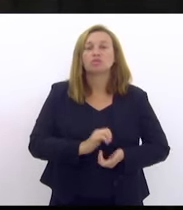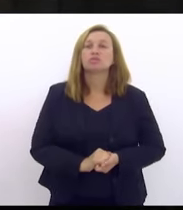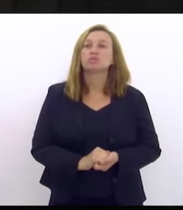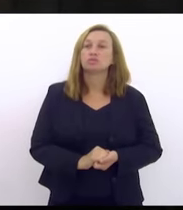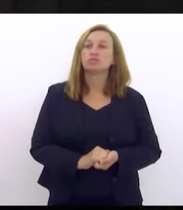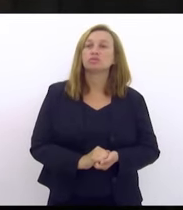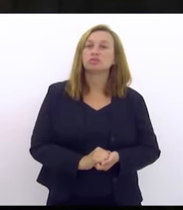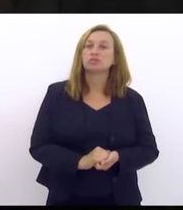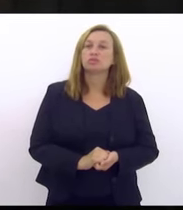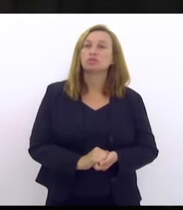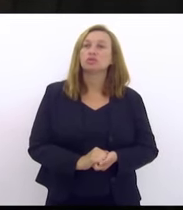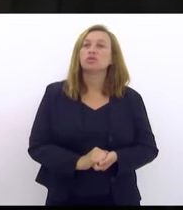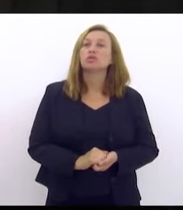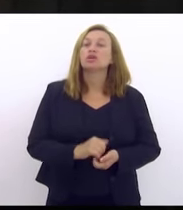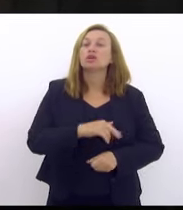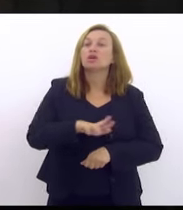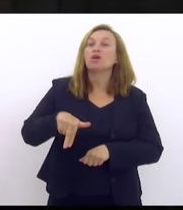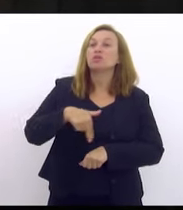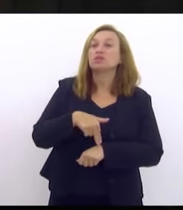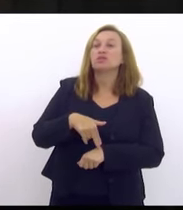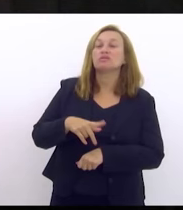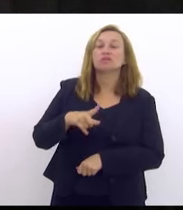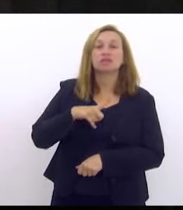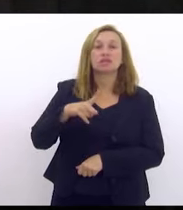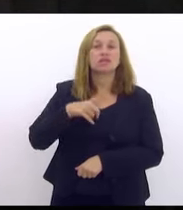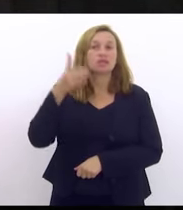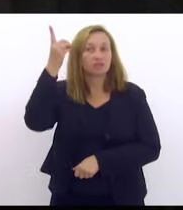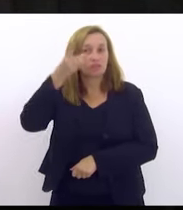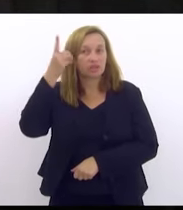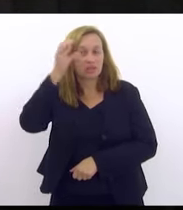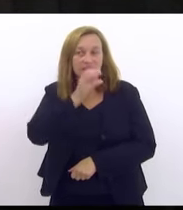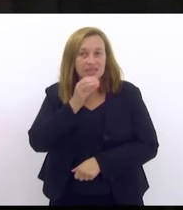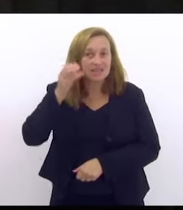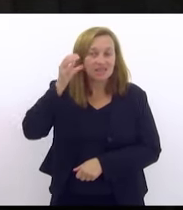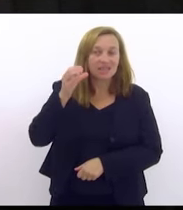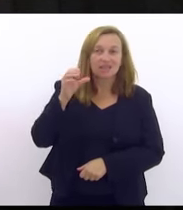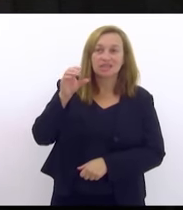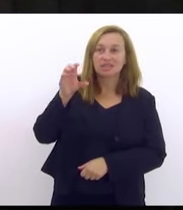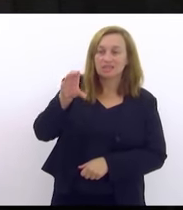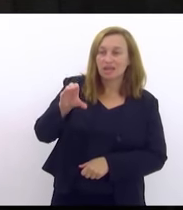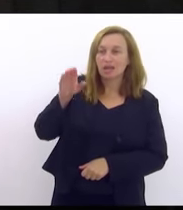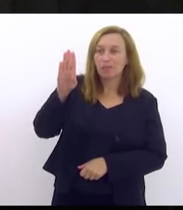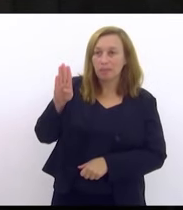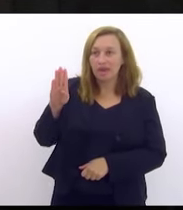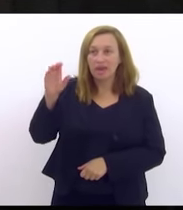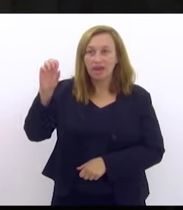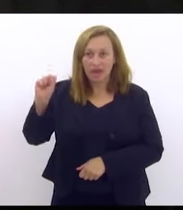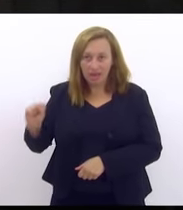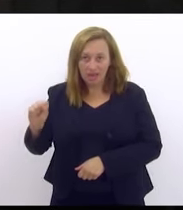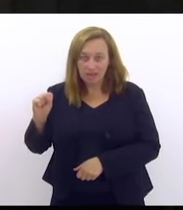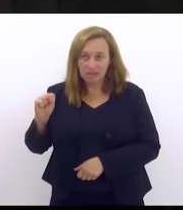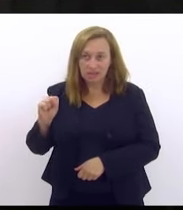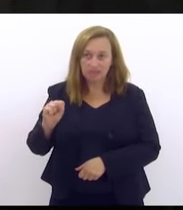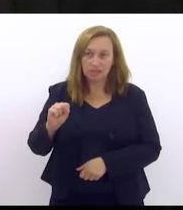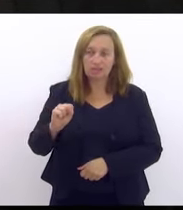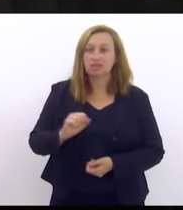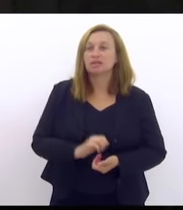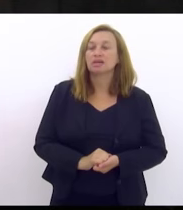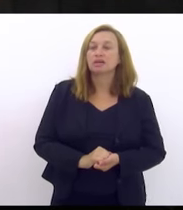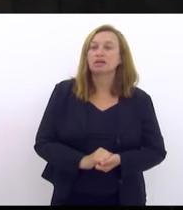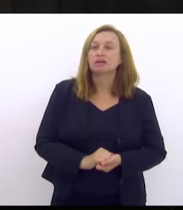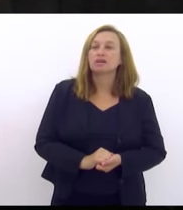E o que é que vai ter a União, deputada Célia? O CBS, Contribuição e Bens